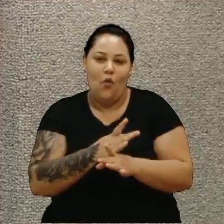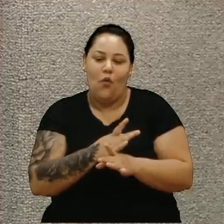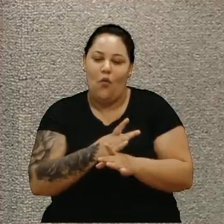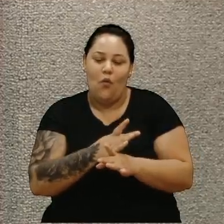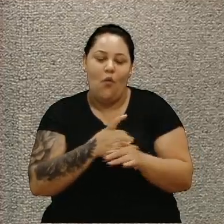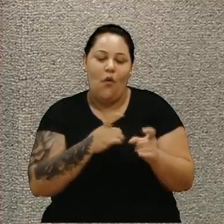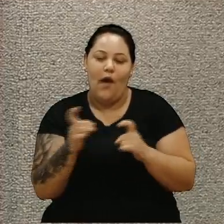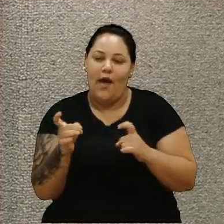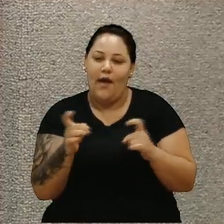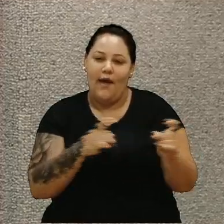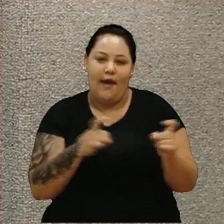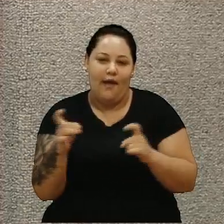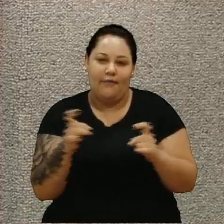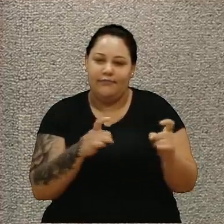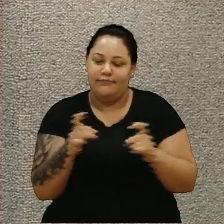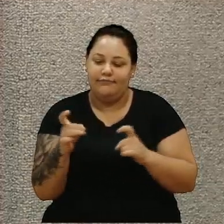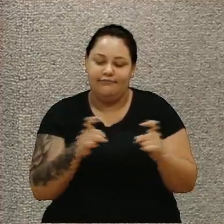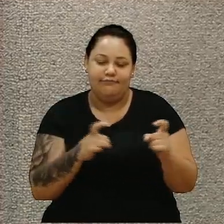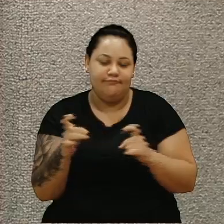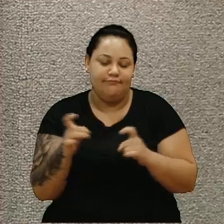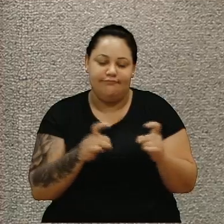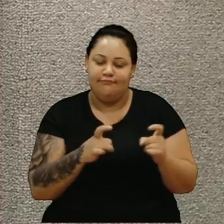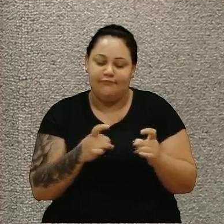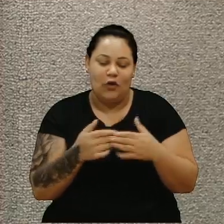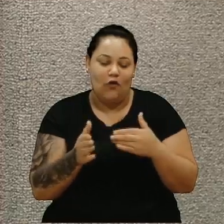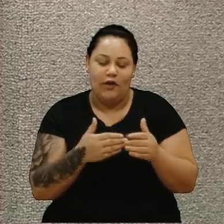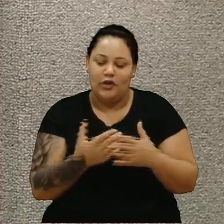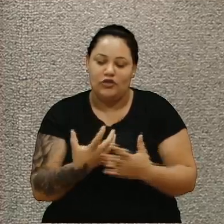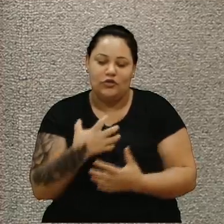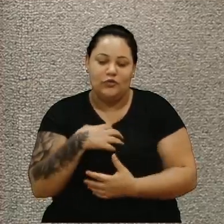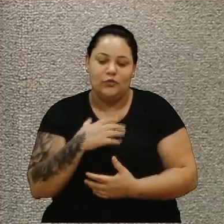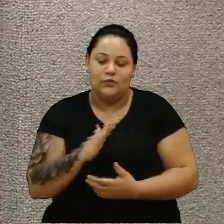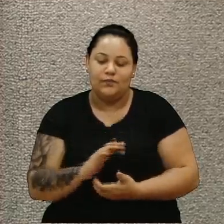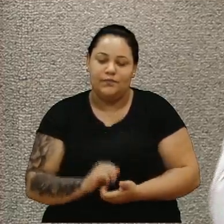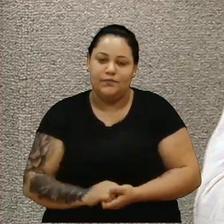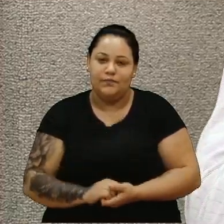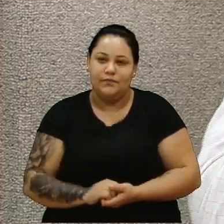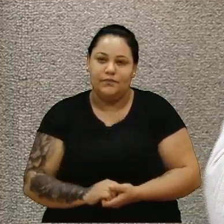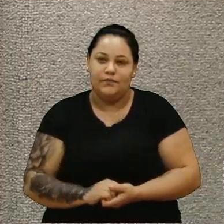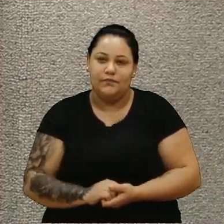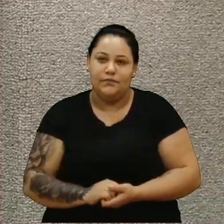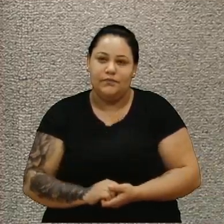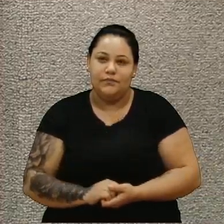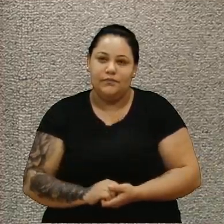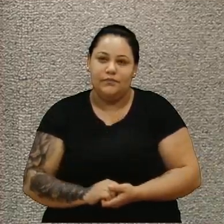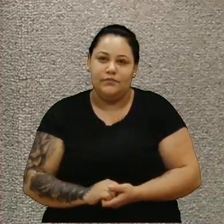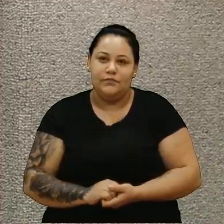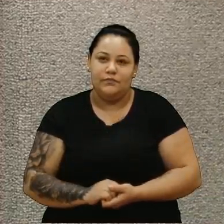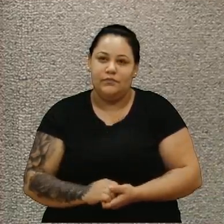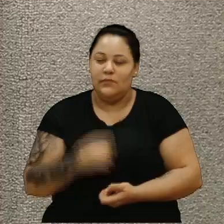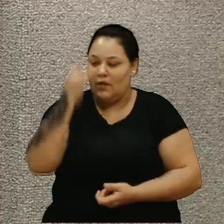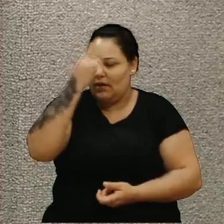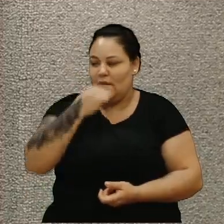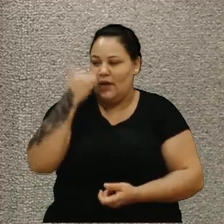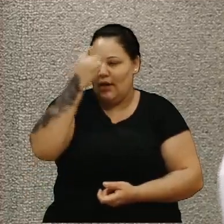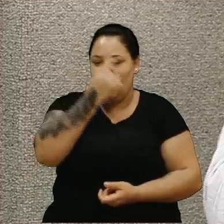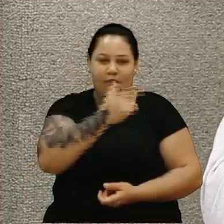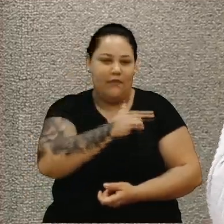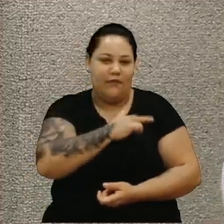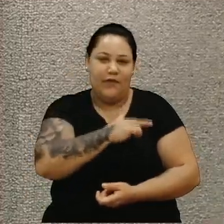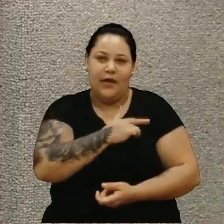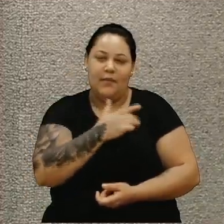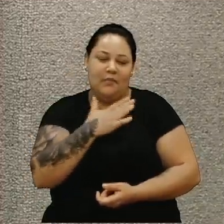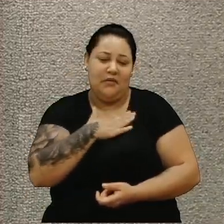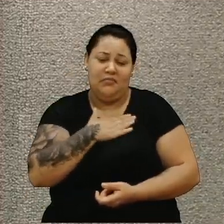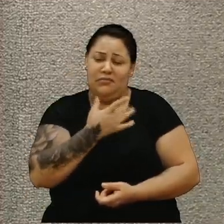que for. Seja a forma que for. Tá? E o cara feia, para mim, nunca me